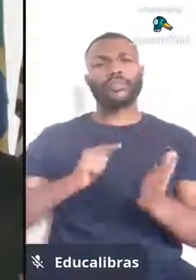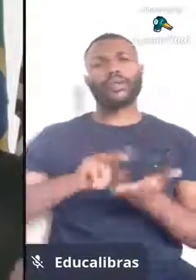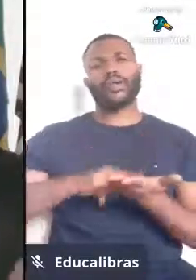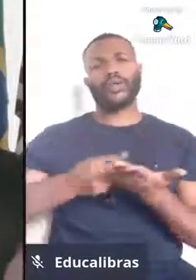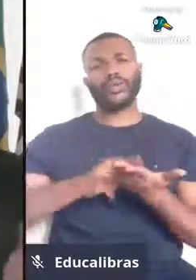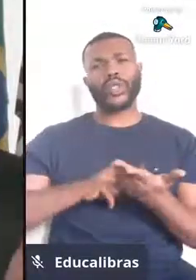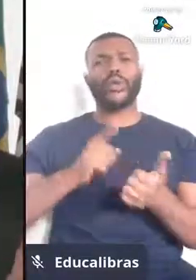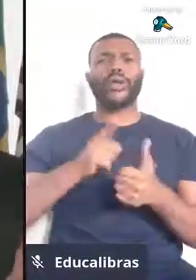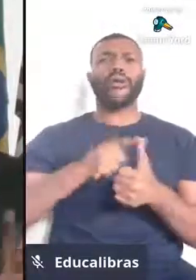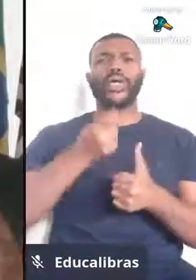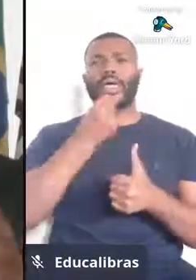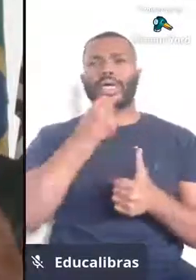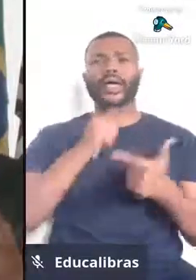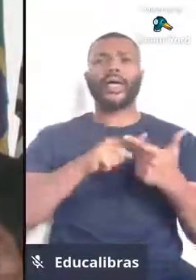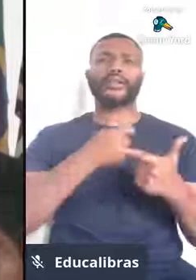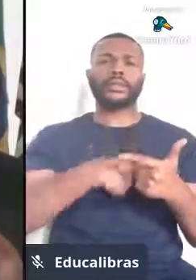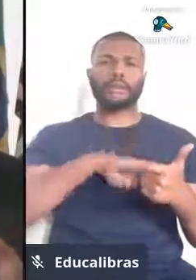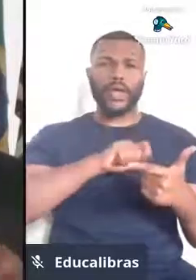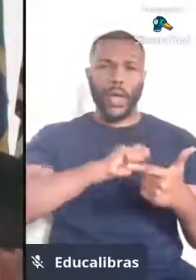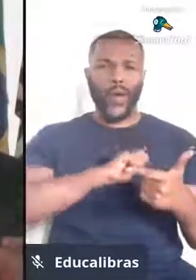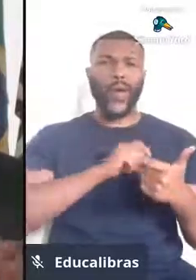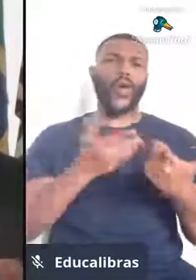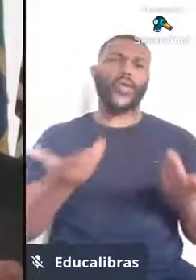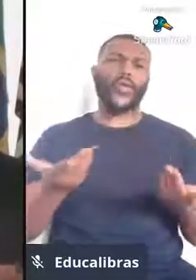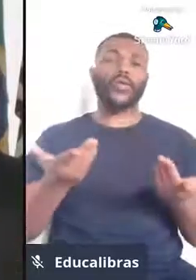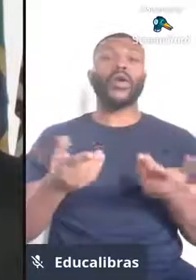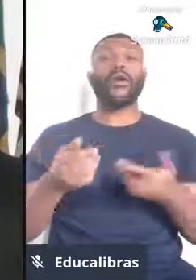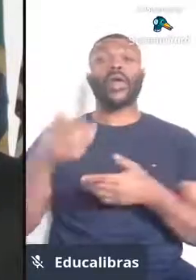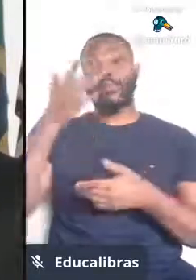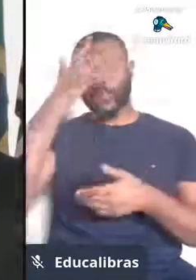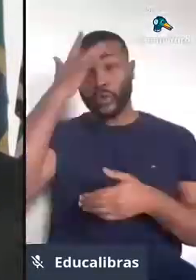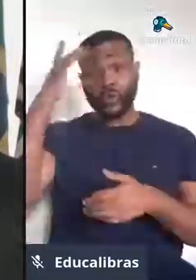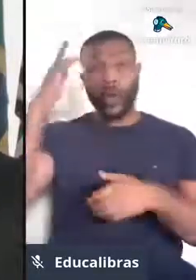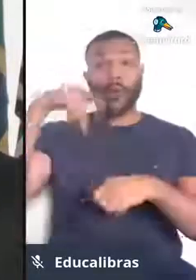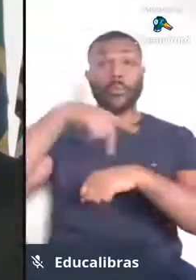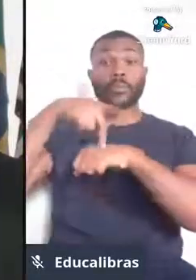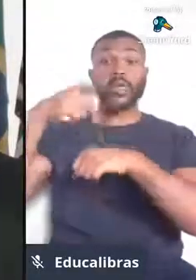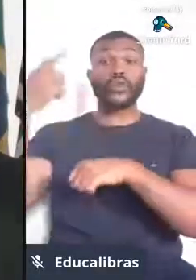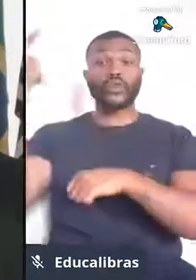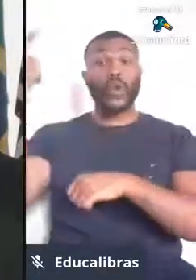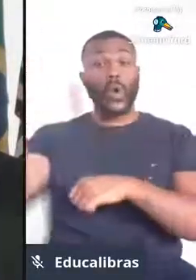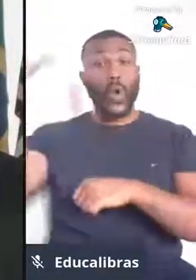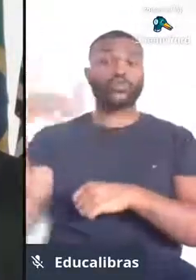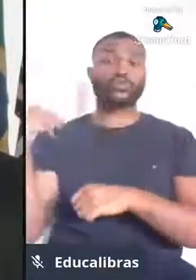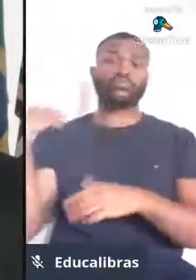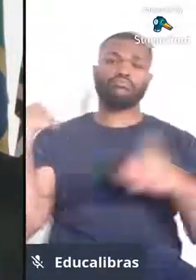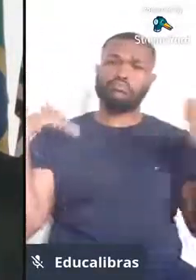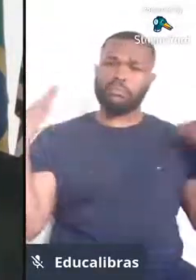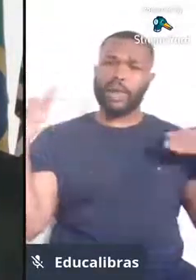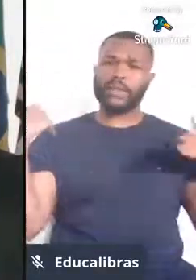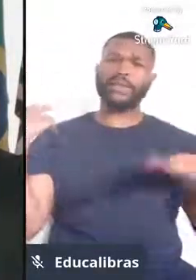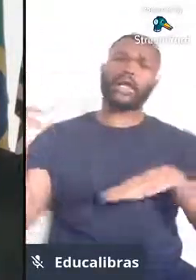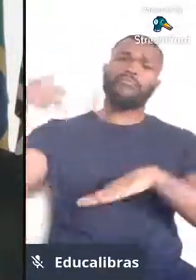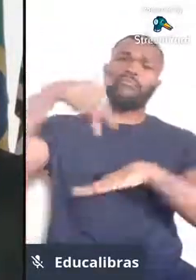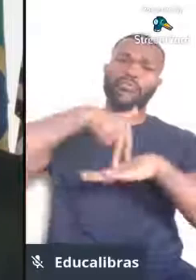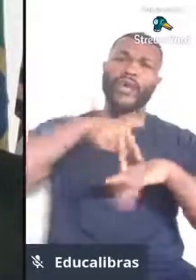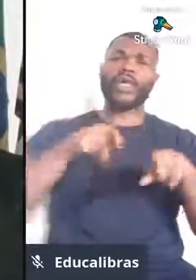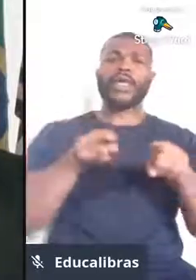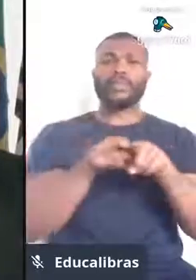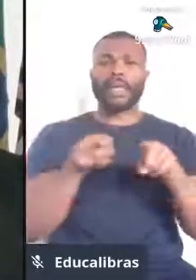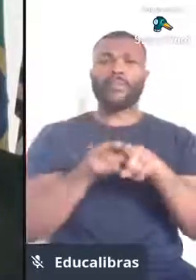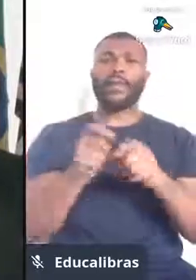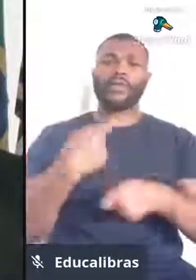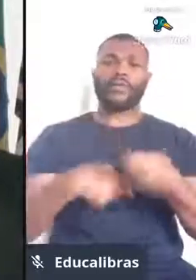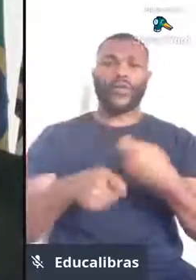atrair turista e para atrair negócios. Então, um núcleo meu de trabalho aqui é o de comunicação. O outro núcleo é o